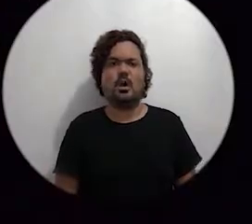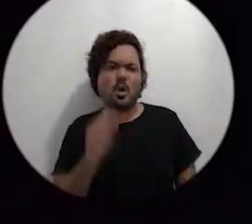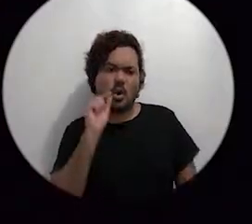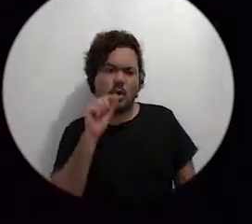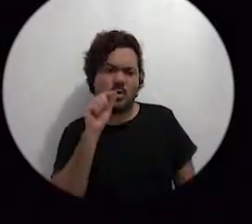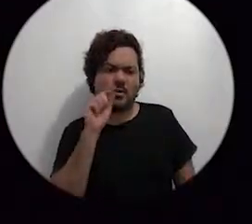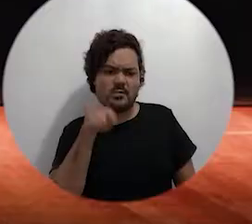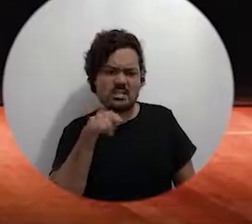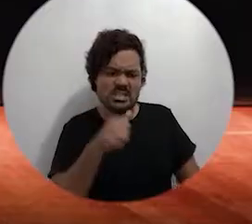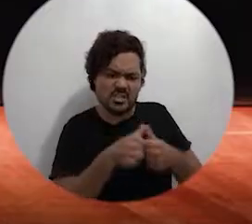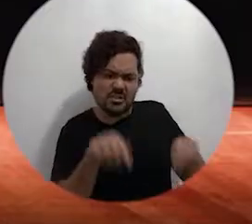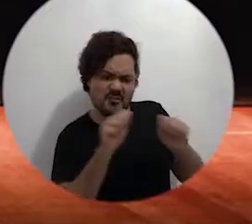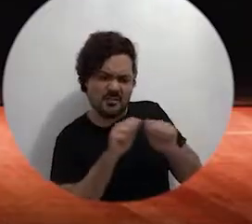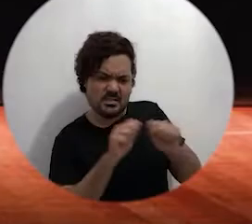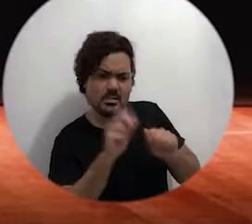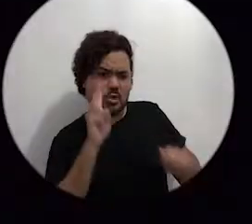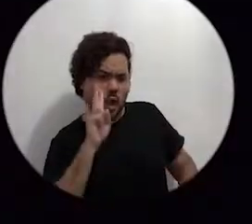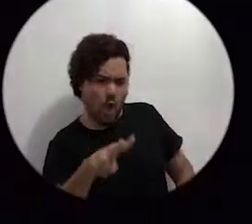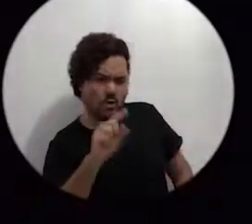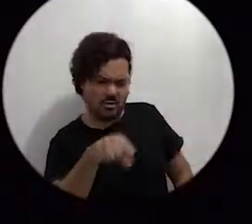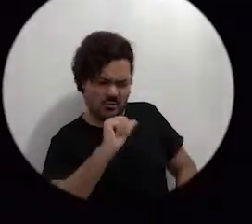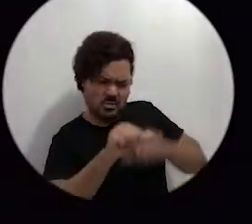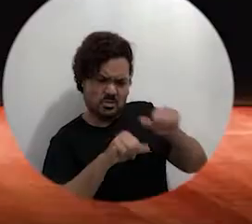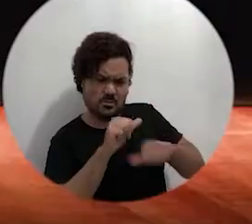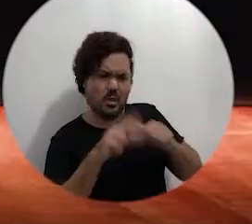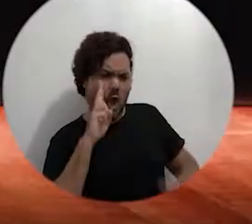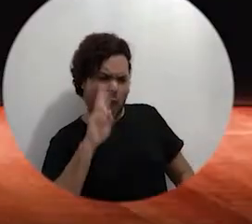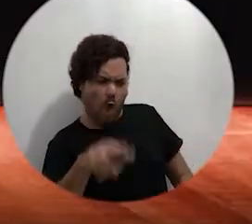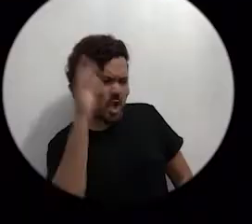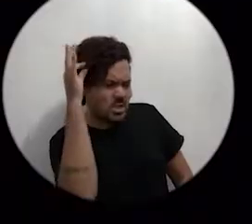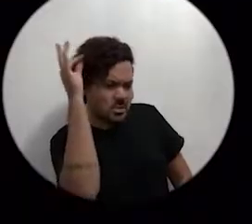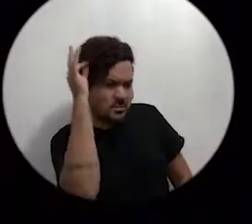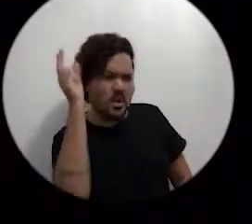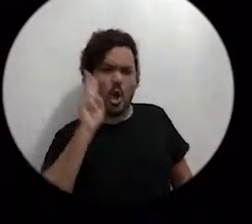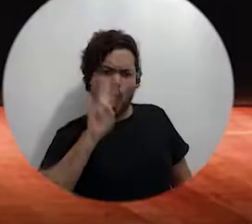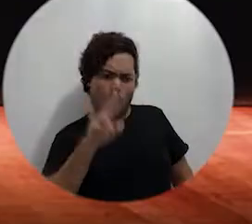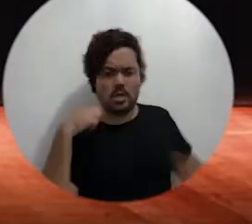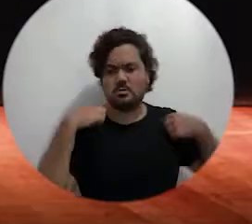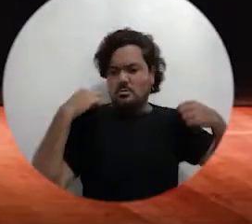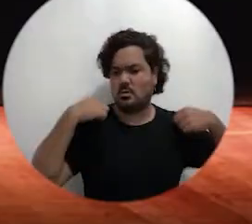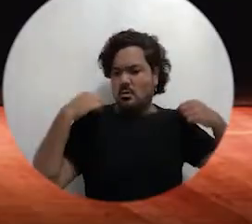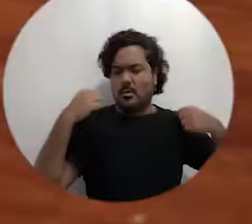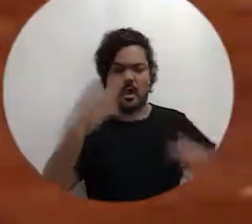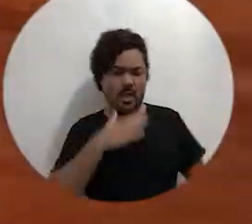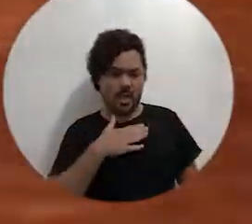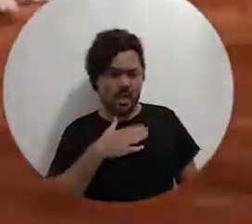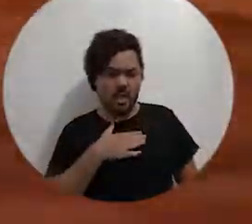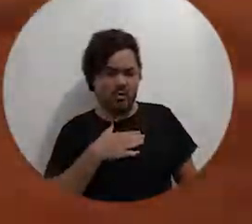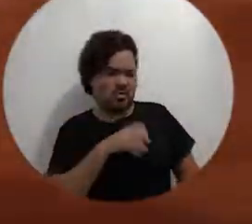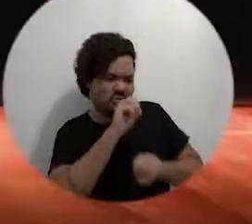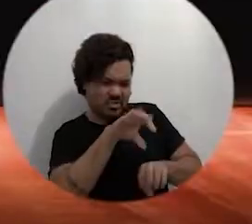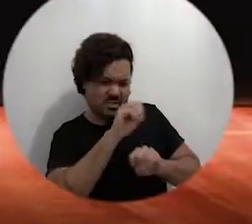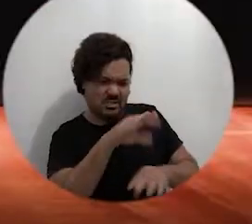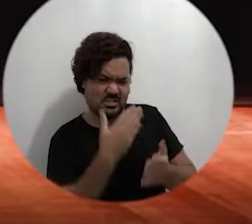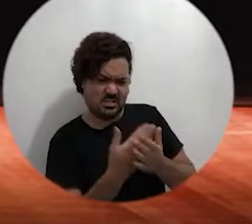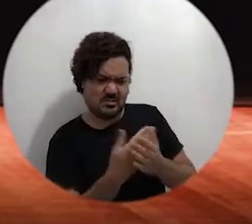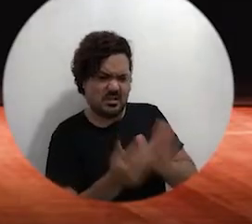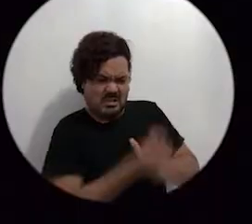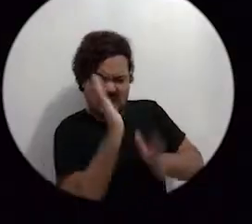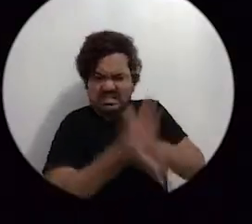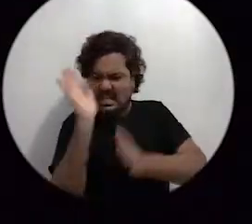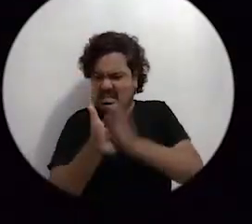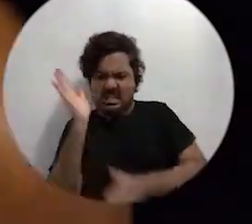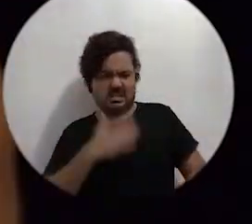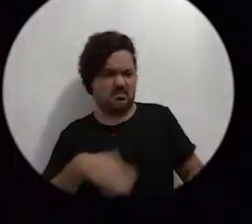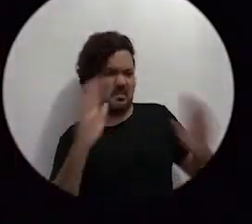O que você tá fazendo? Olha no que você se tornou. Olha esse cabelo. Olha essa roupa. Eu não te criei para isso. Sai,